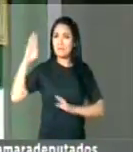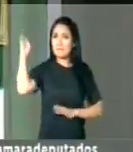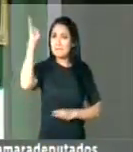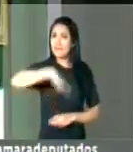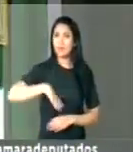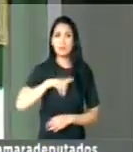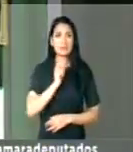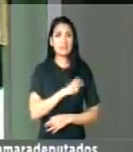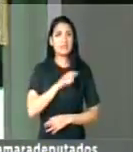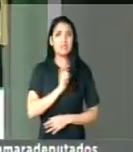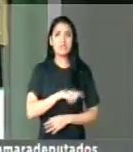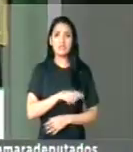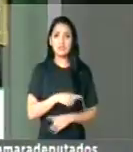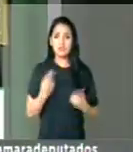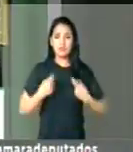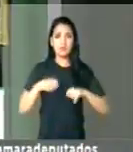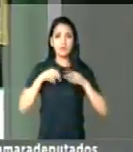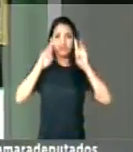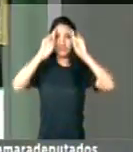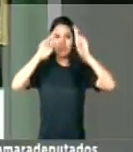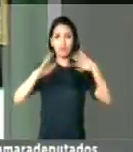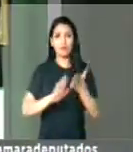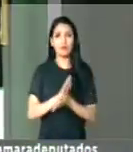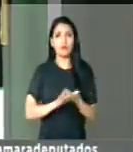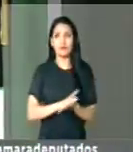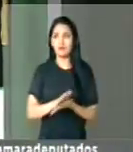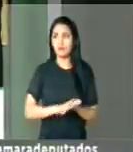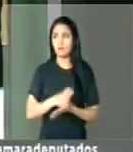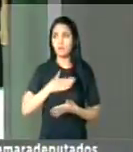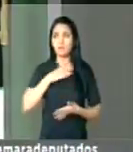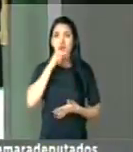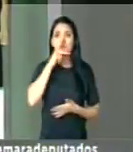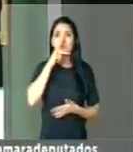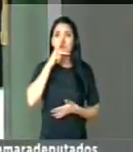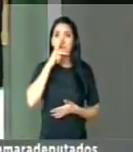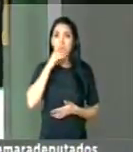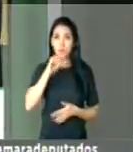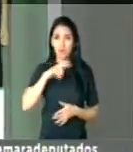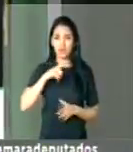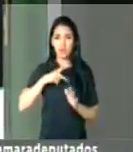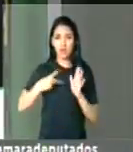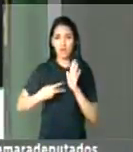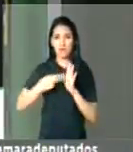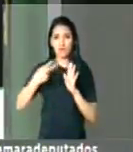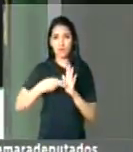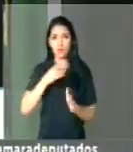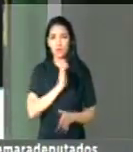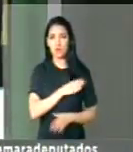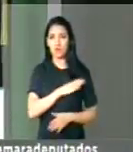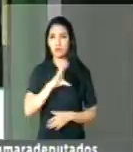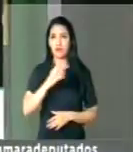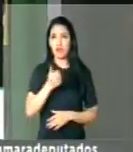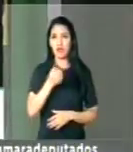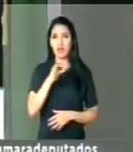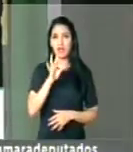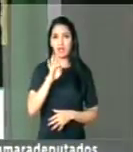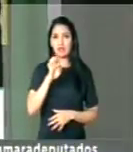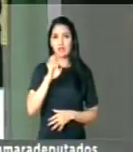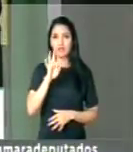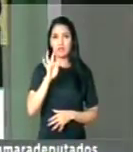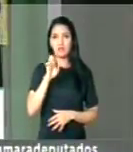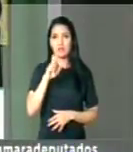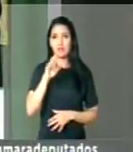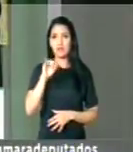essa desumanidade. O meu pai foi submetido ao cateterismo, ele colocou um estente. Esse estresse